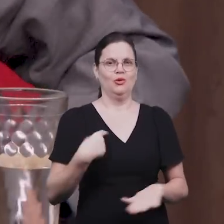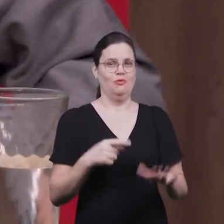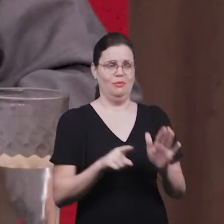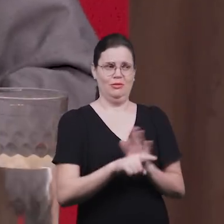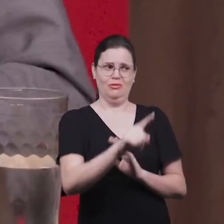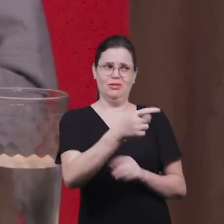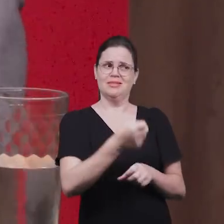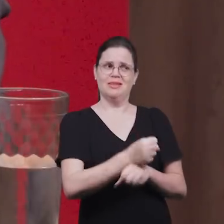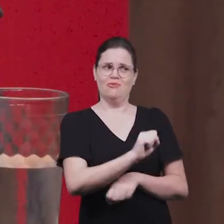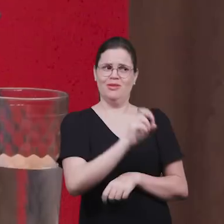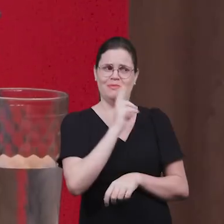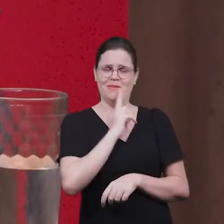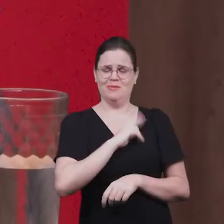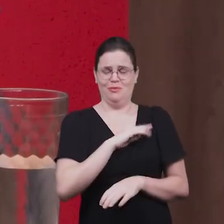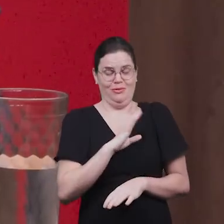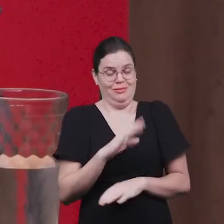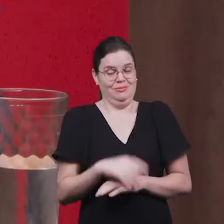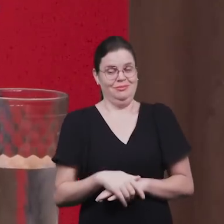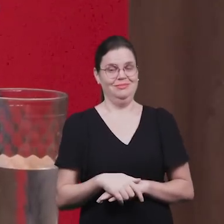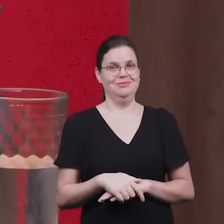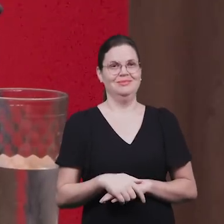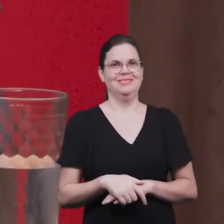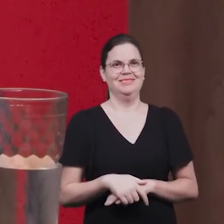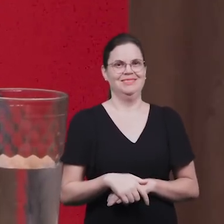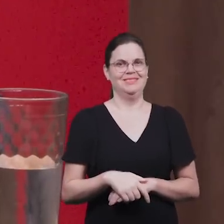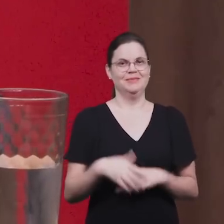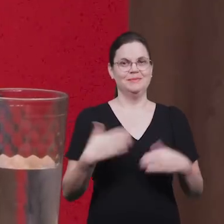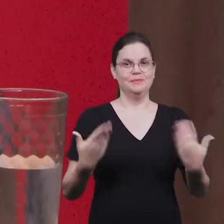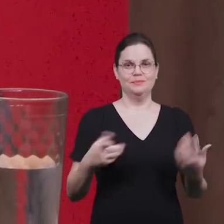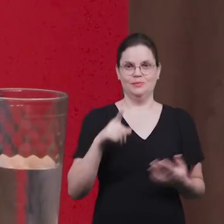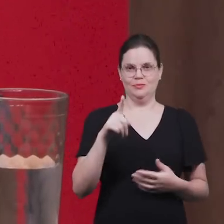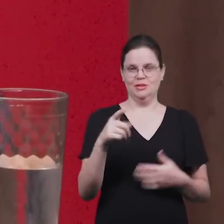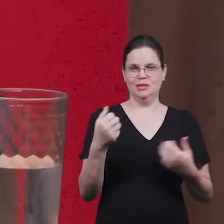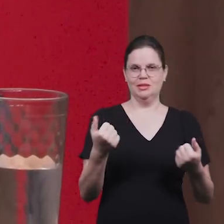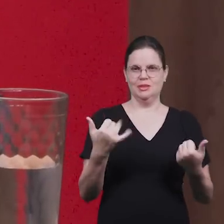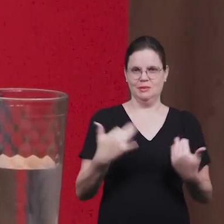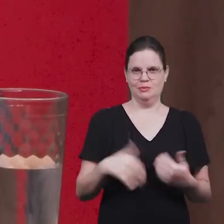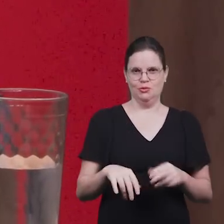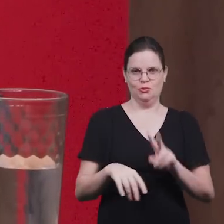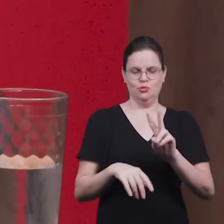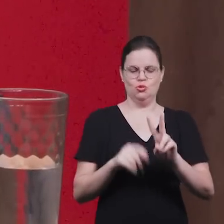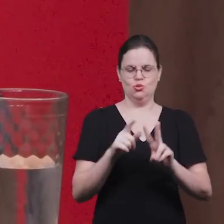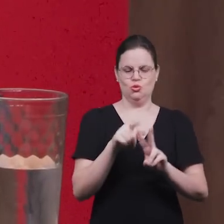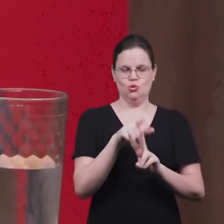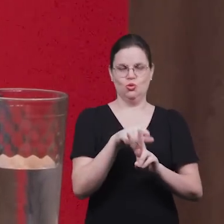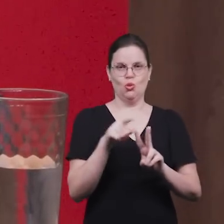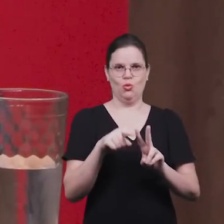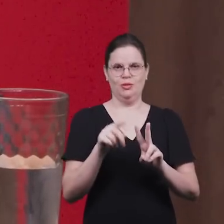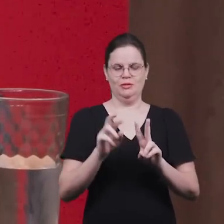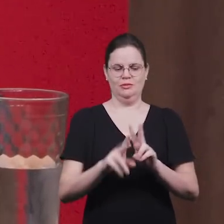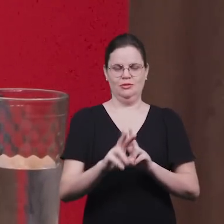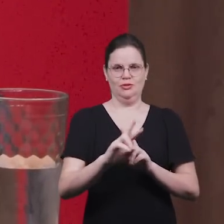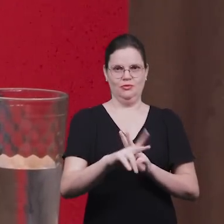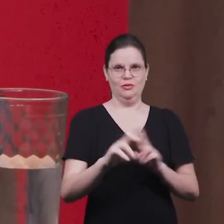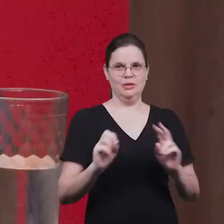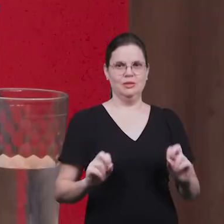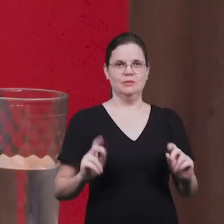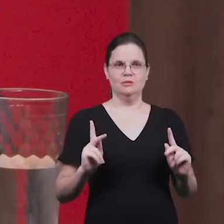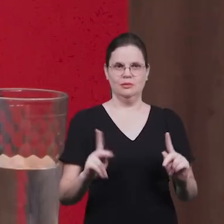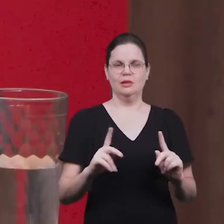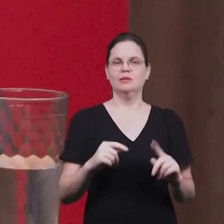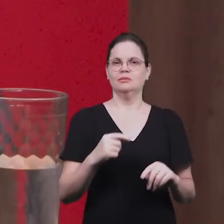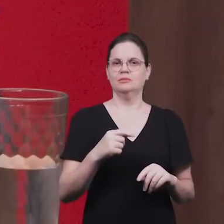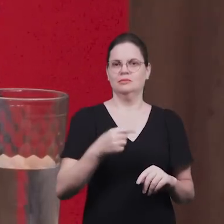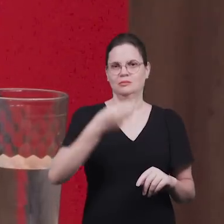aqui para responder. Então você disse que, como você fez a diferença do batismo, nas águas do batismo do Espírito Santo,